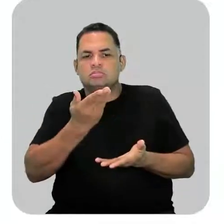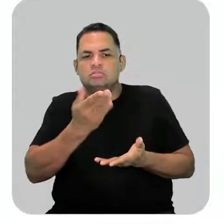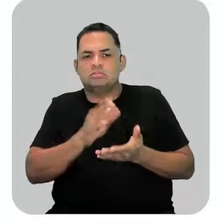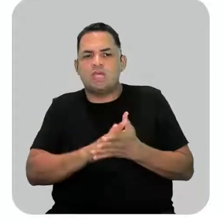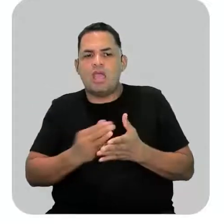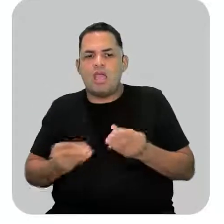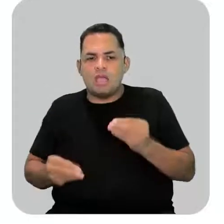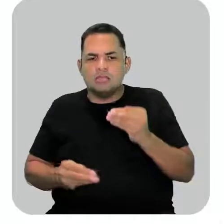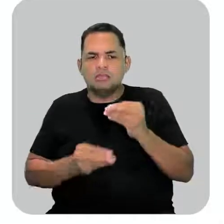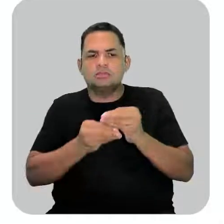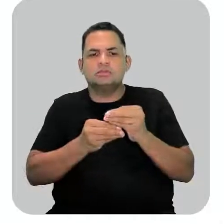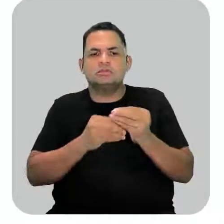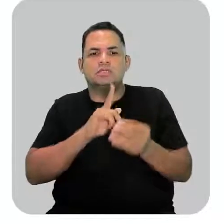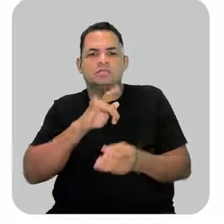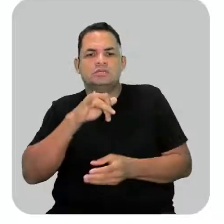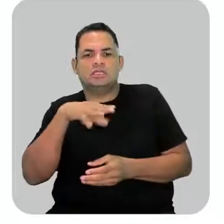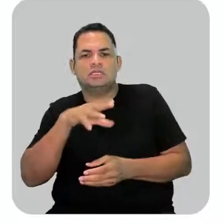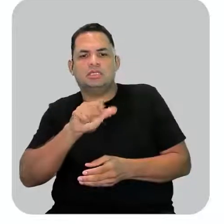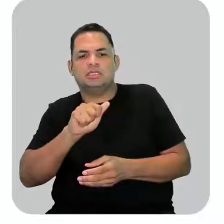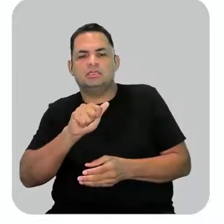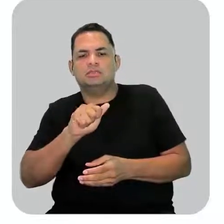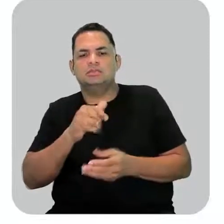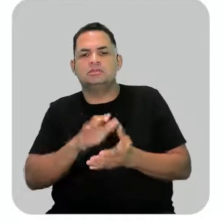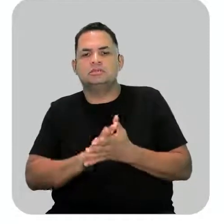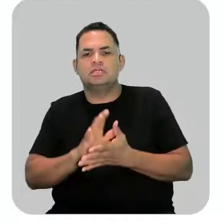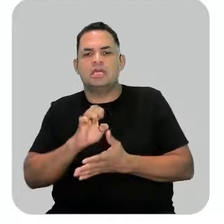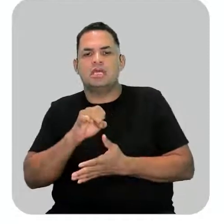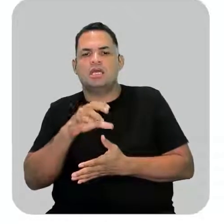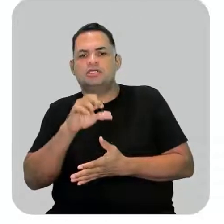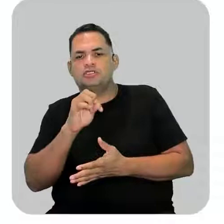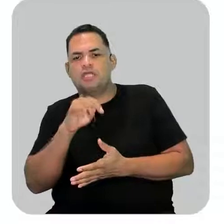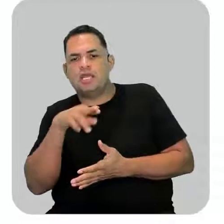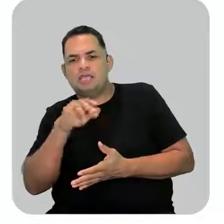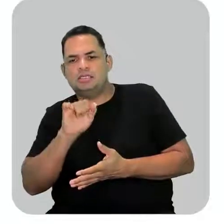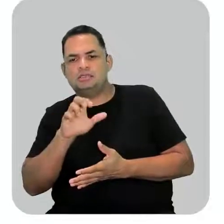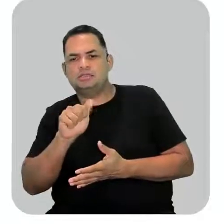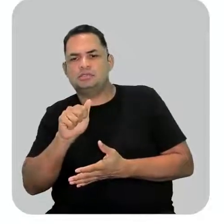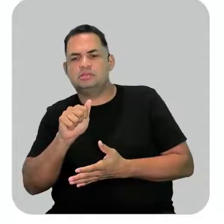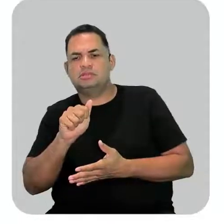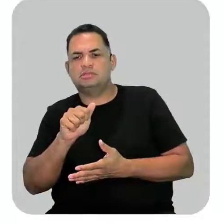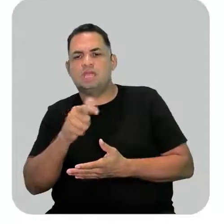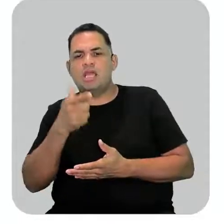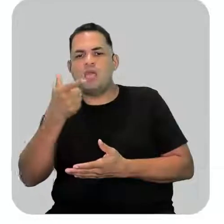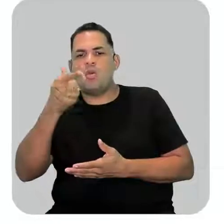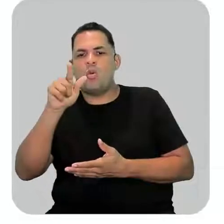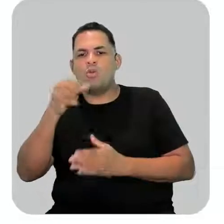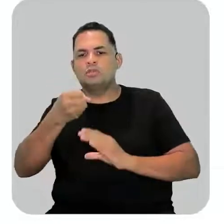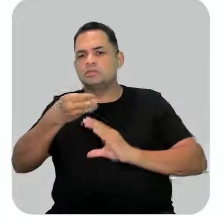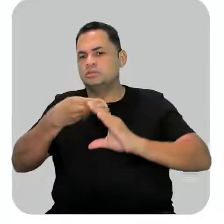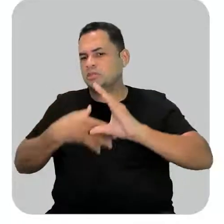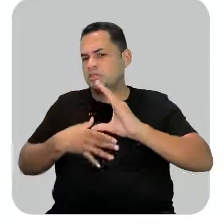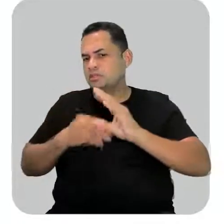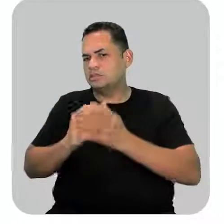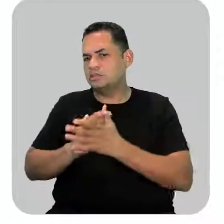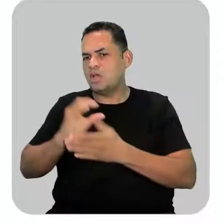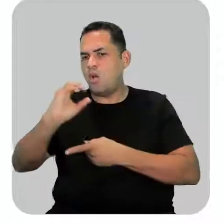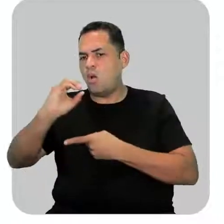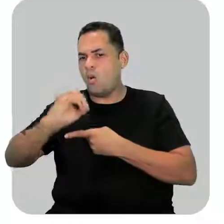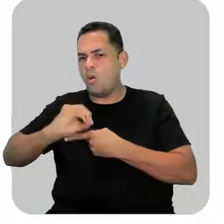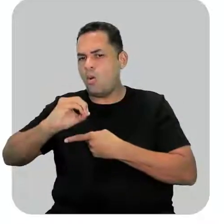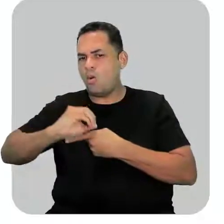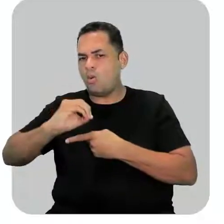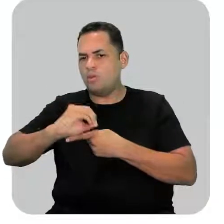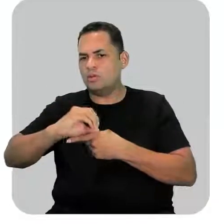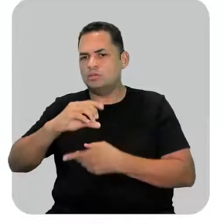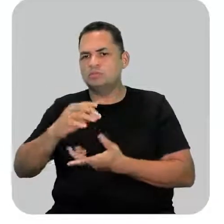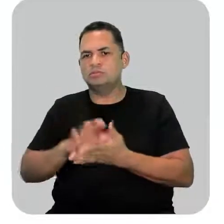da glicerina. Os ésteres, que são outra função orgânica que apresenta oxigênio,